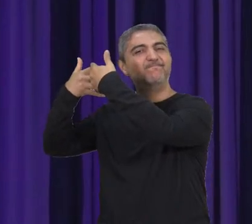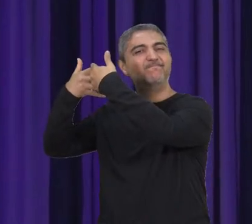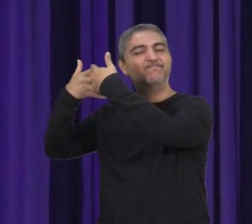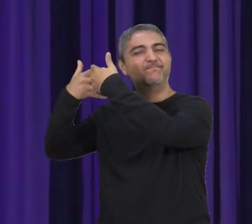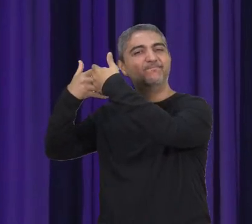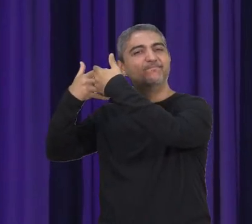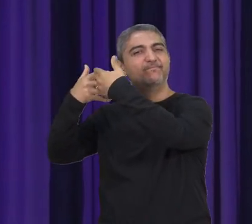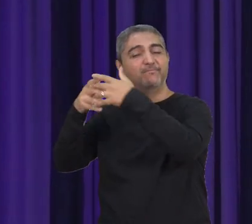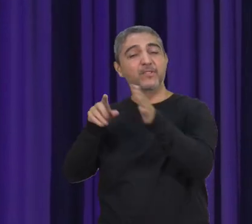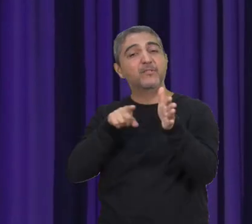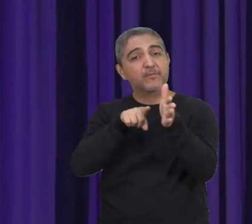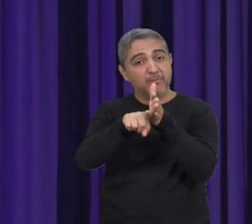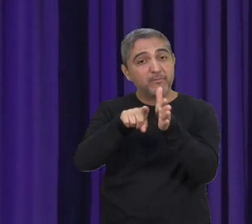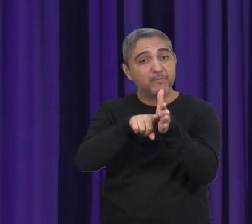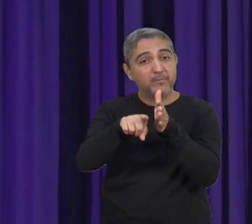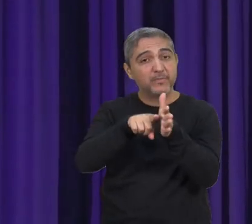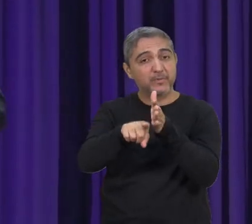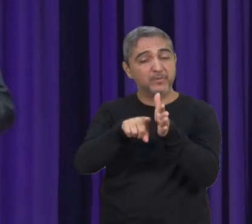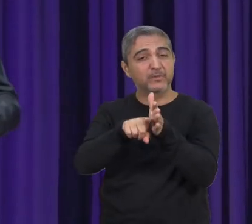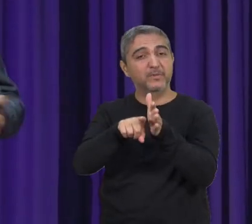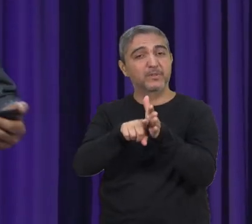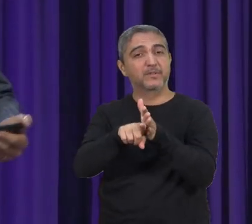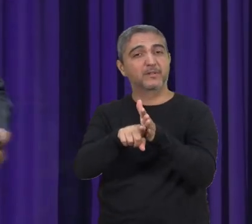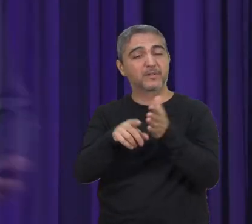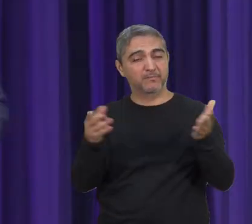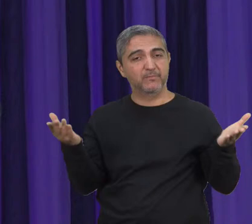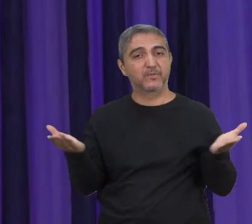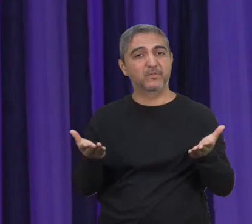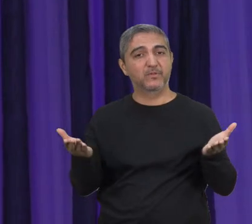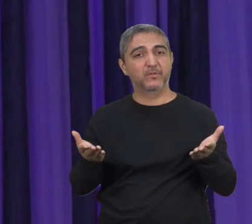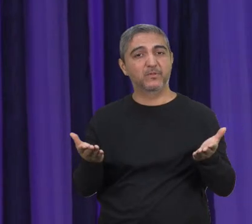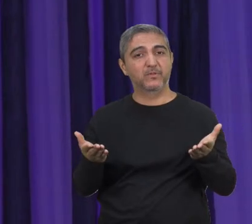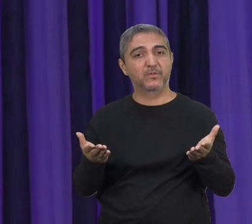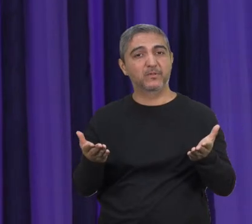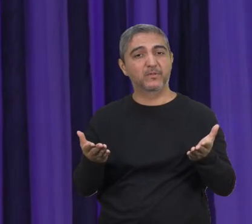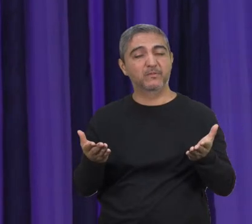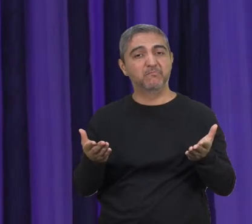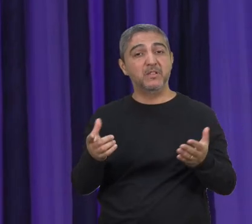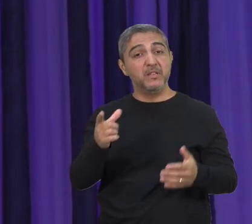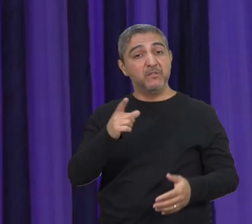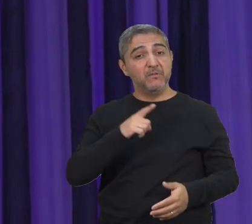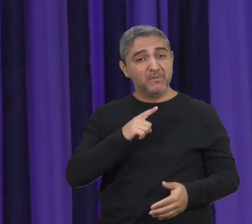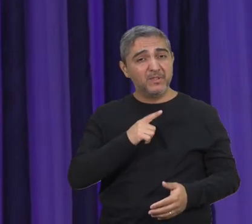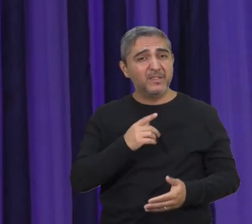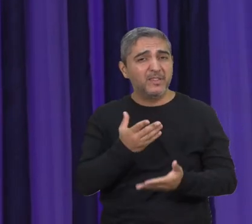Quero fazer uma pergunta bem franca para vocês. Existe algum problema com amar?